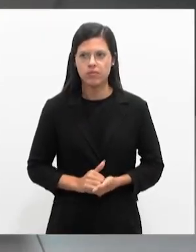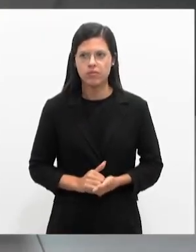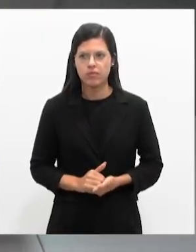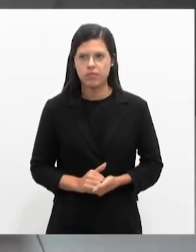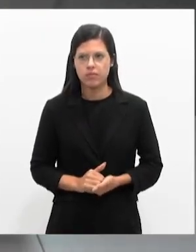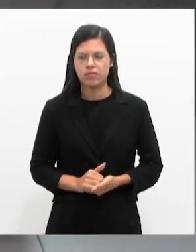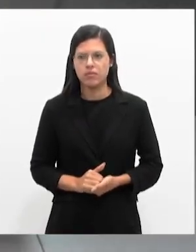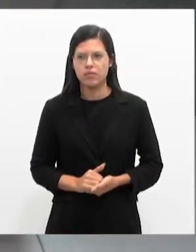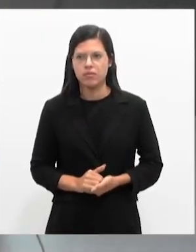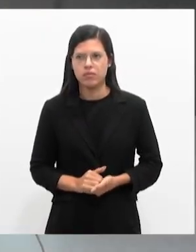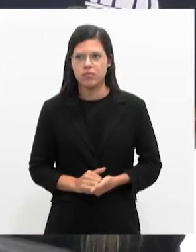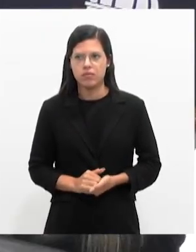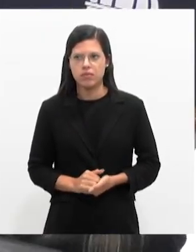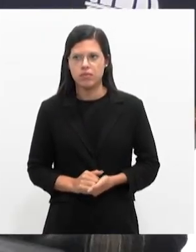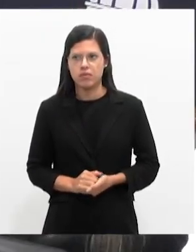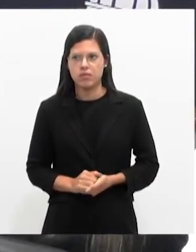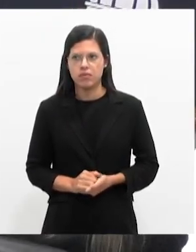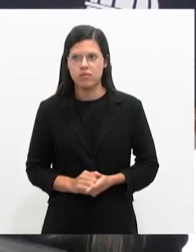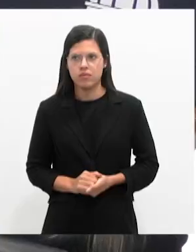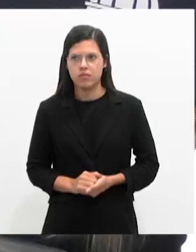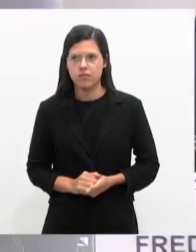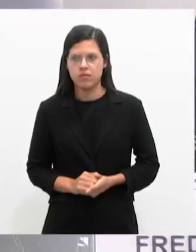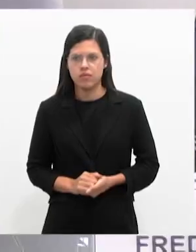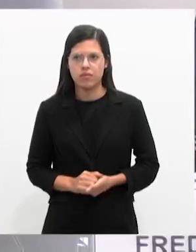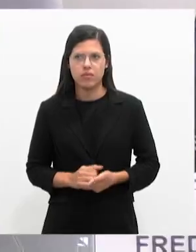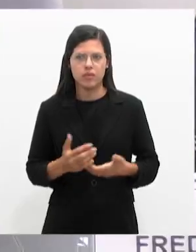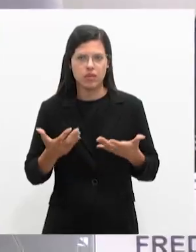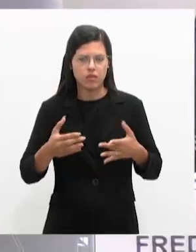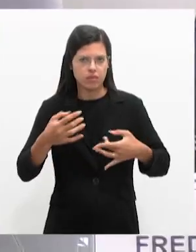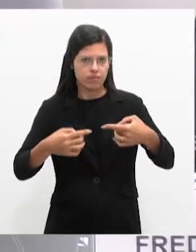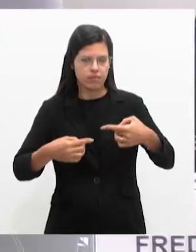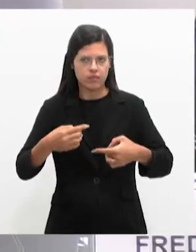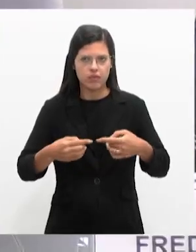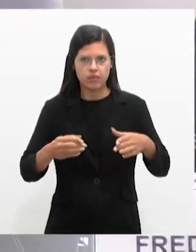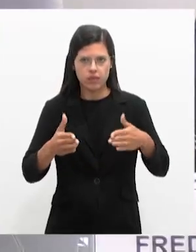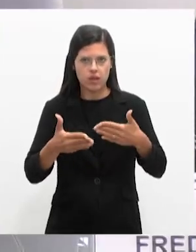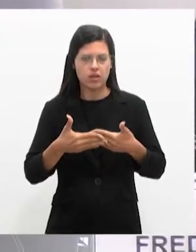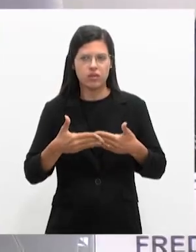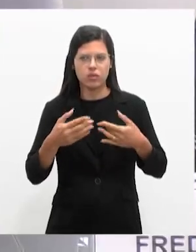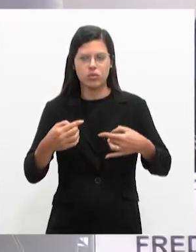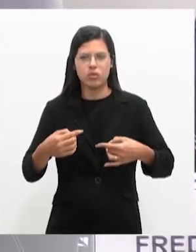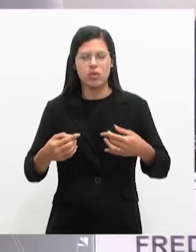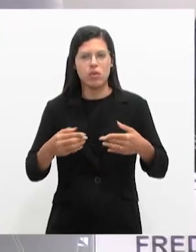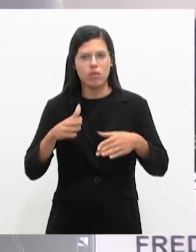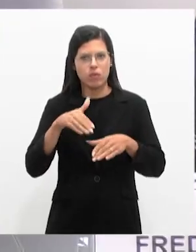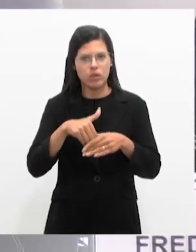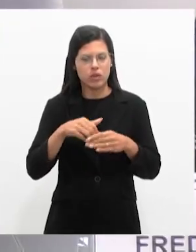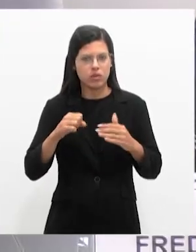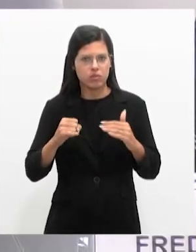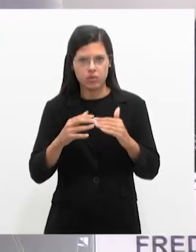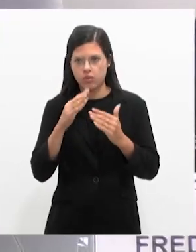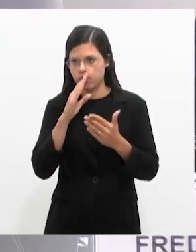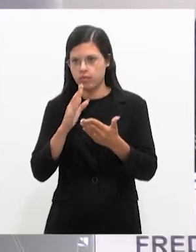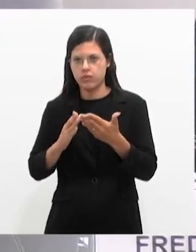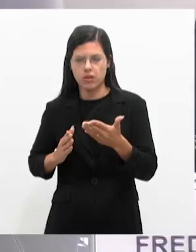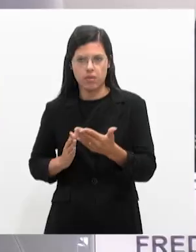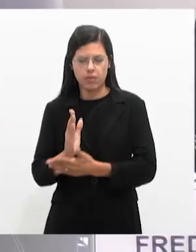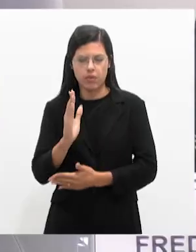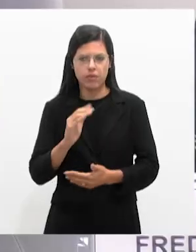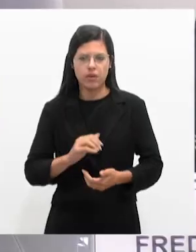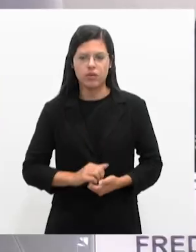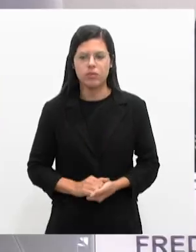Com emendas. Com emendas. Não havendo quem queira discutir, encerrada a discussão, em votação, os senhores que aprovam permaneçam como estão.